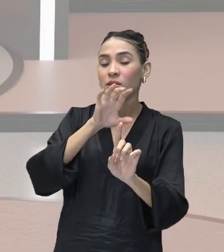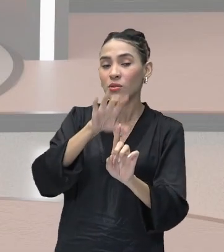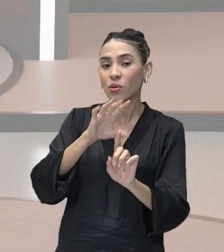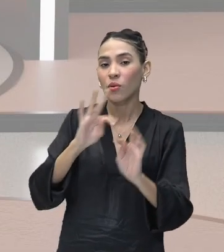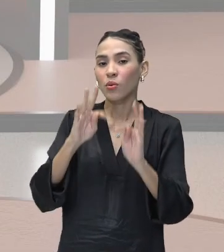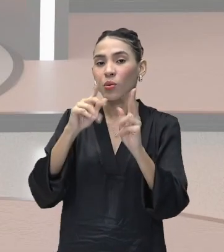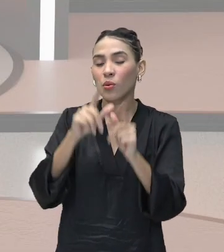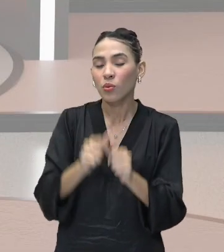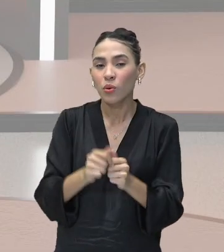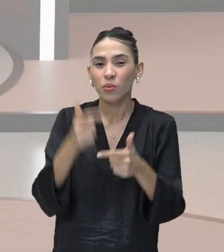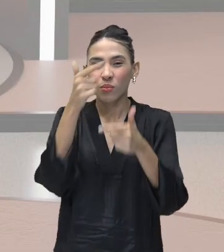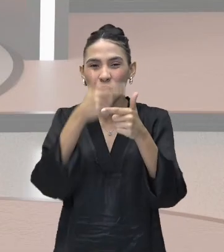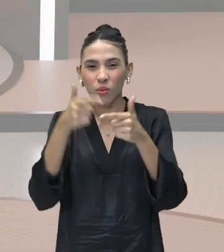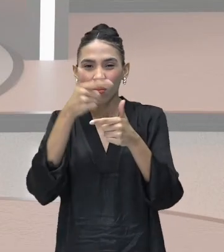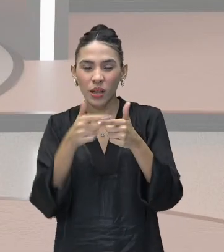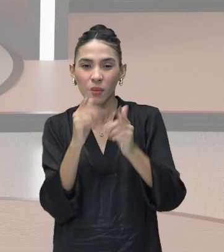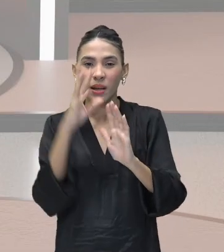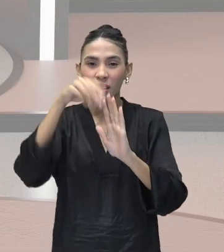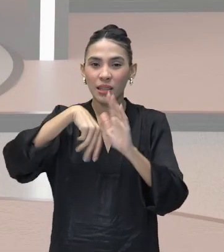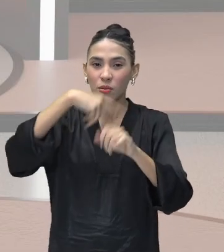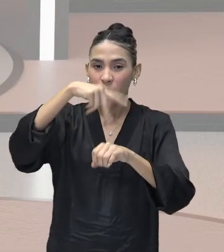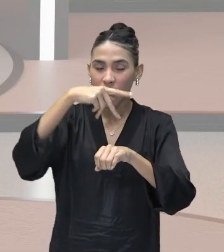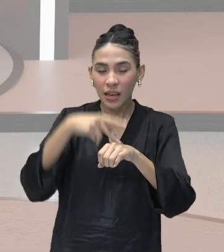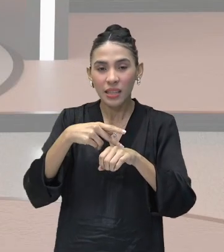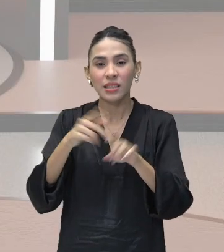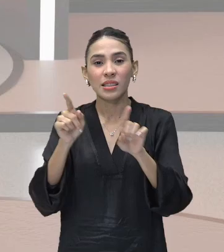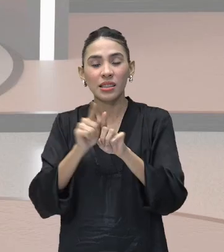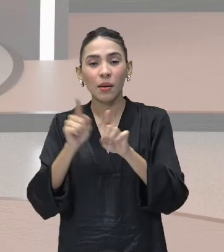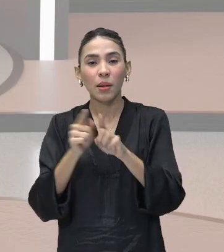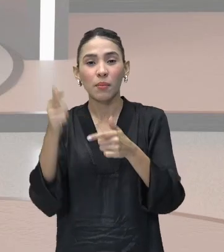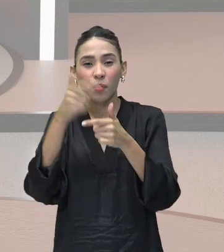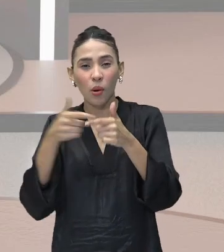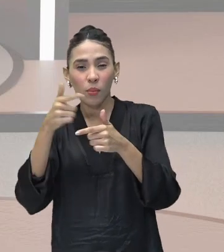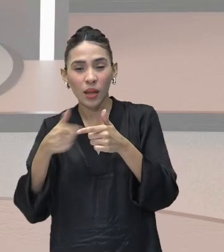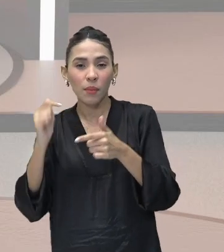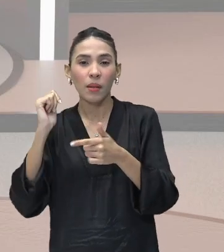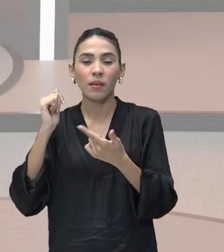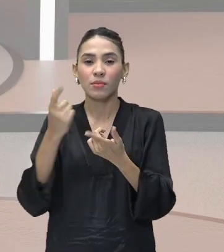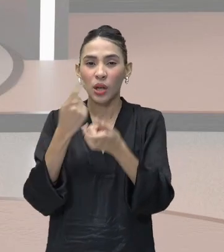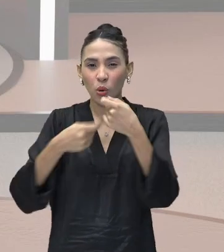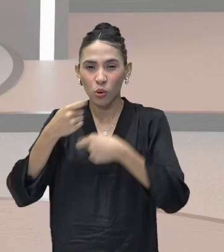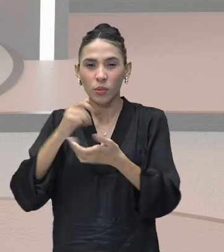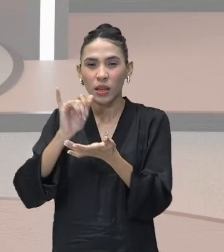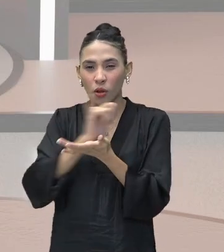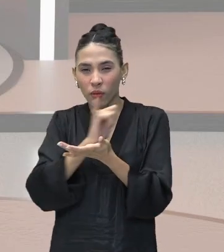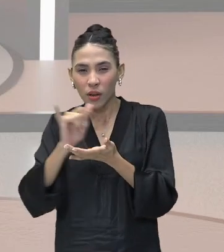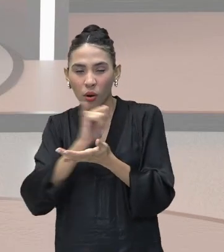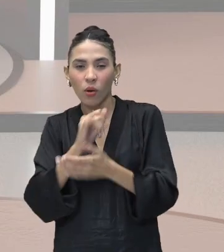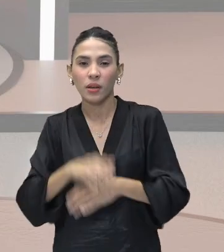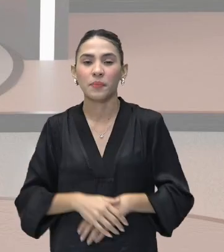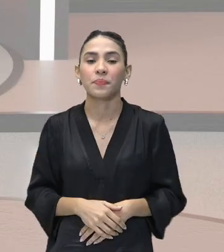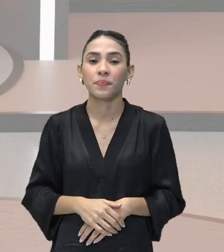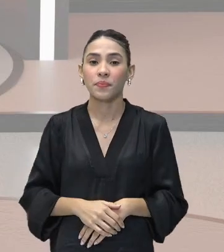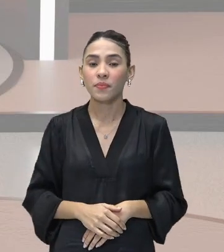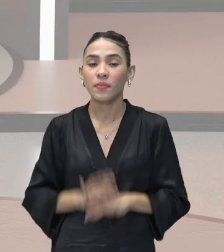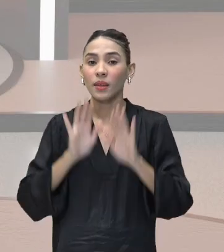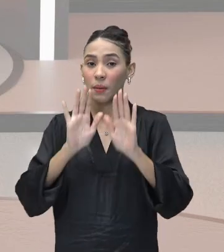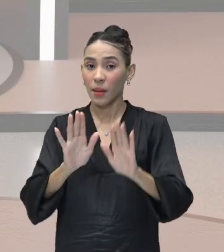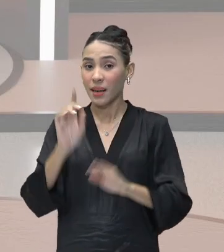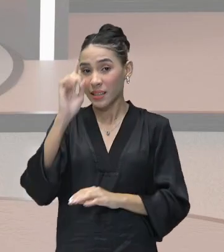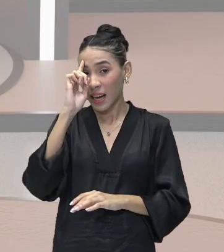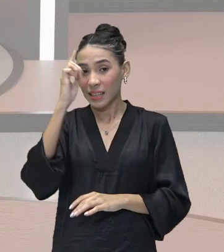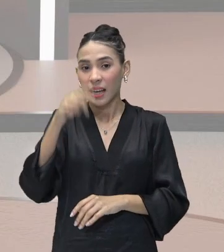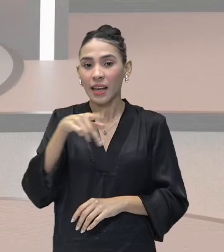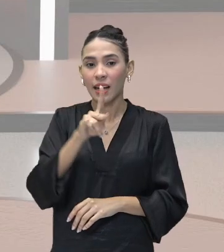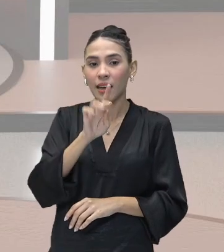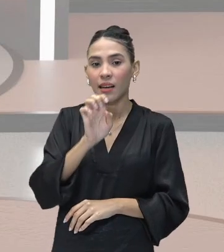crise nos Estados Unidos e a quebra da Bolsa de Valores de Nova York e o estabelecimento da Grande Depressão. Já a ideia do